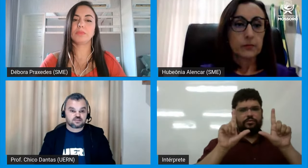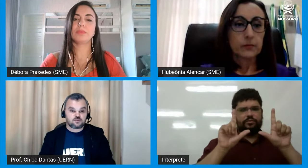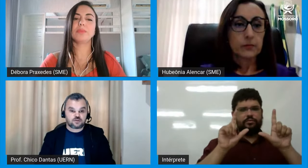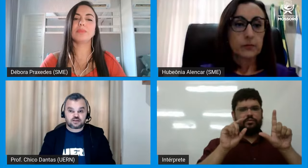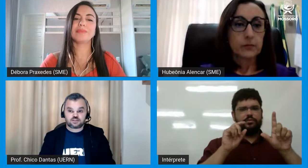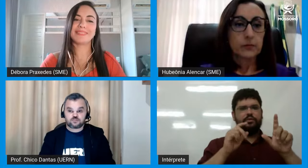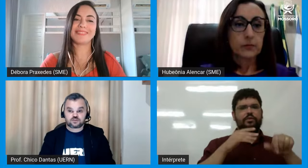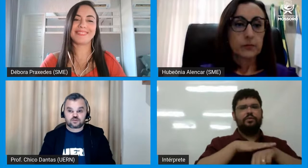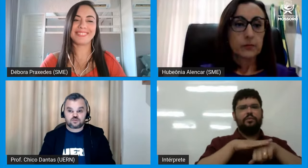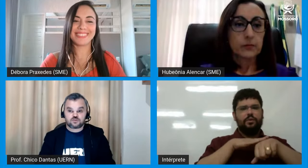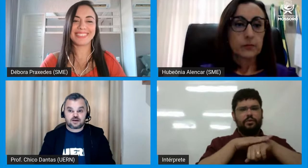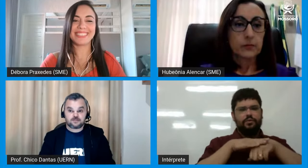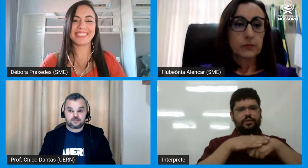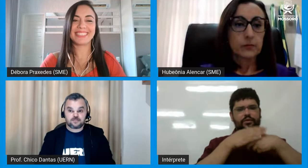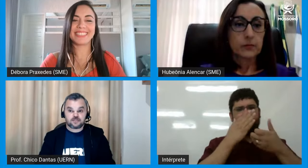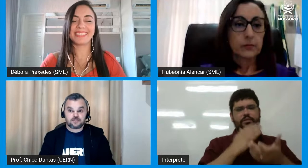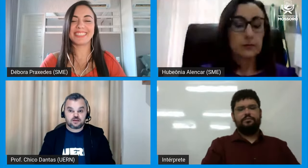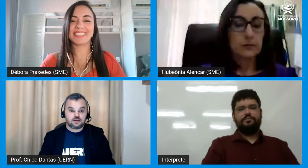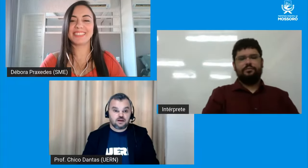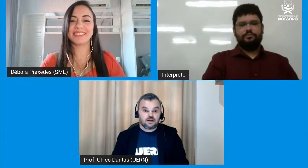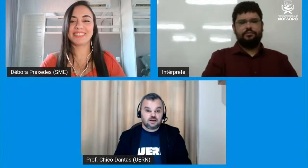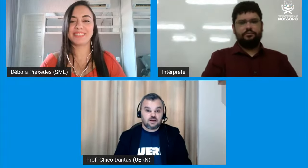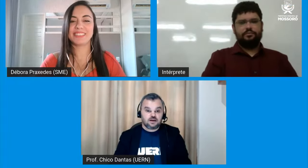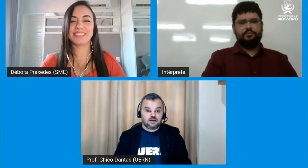possa começar.